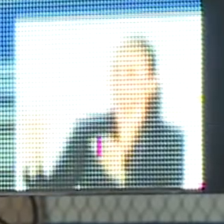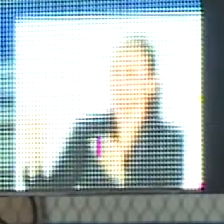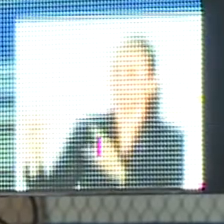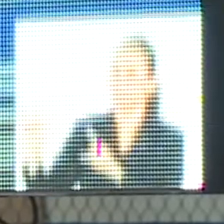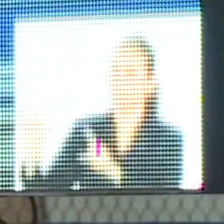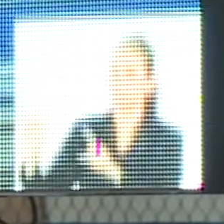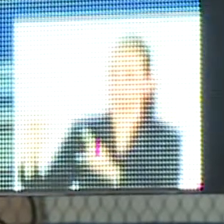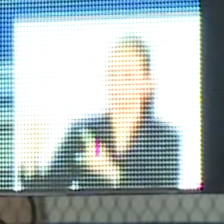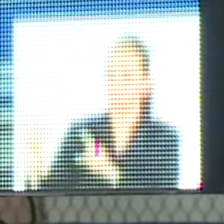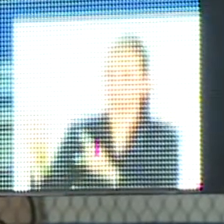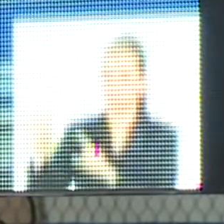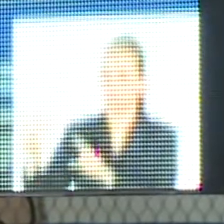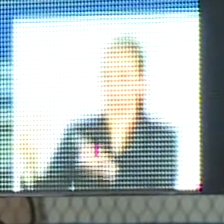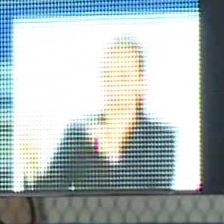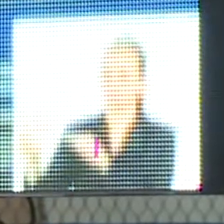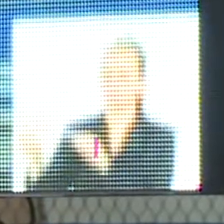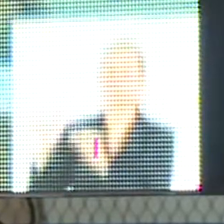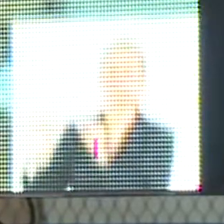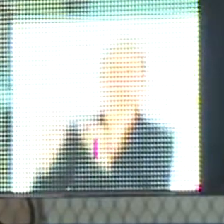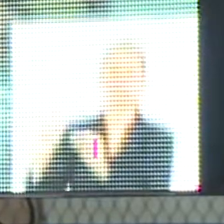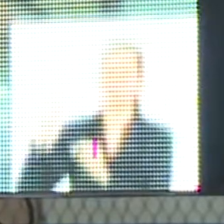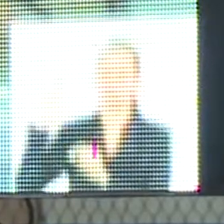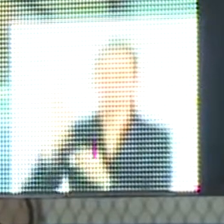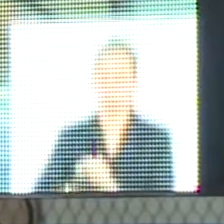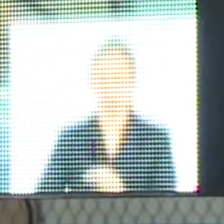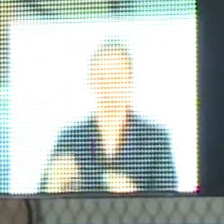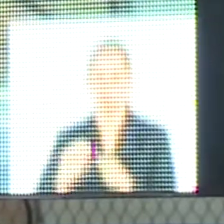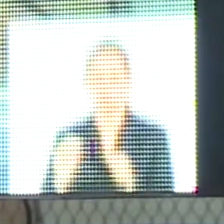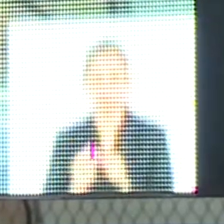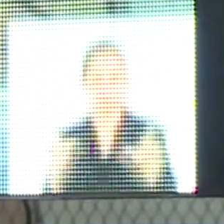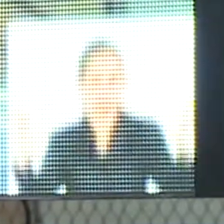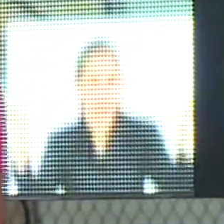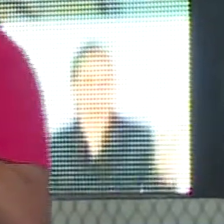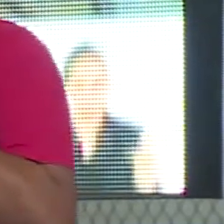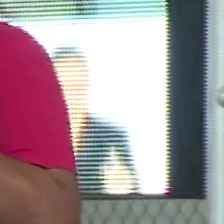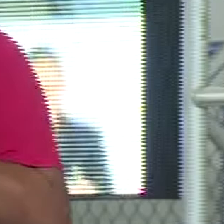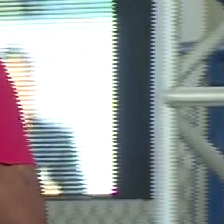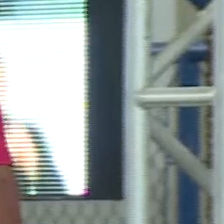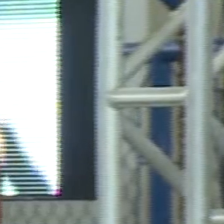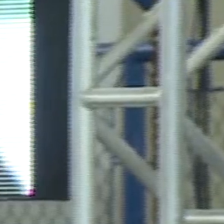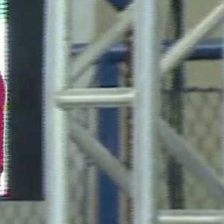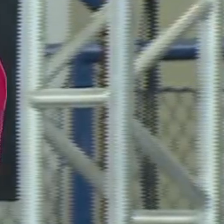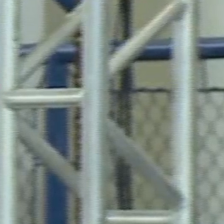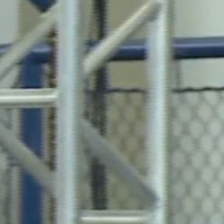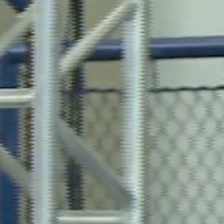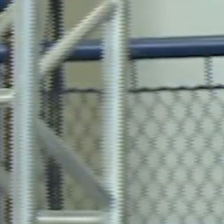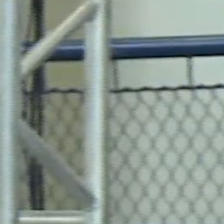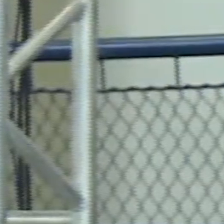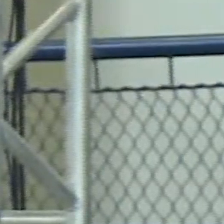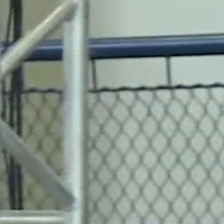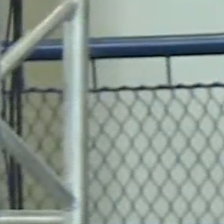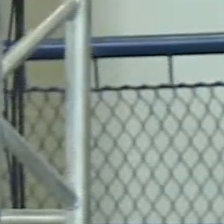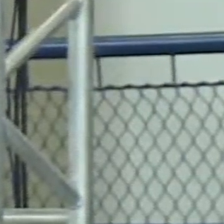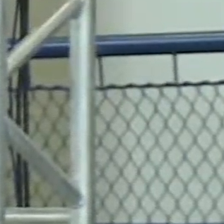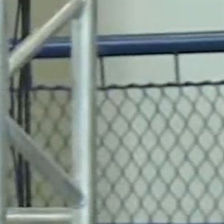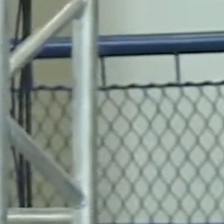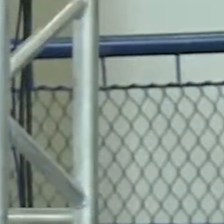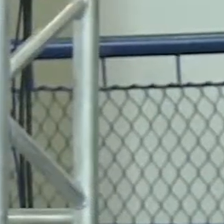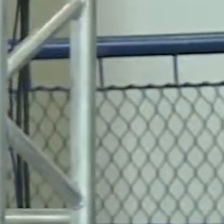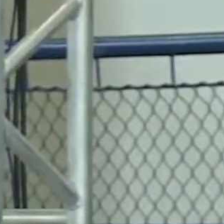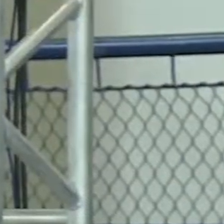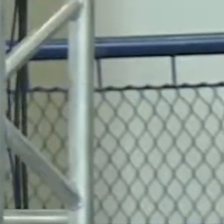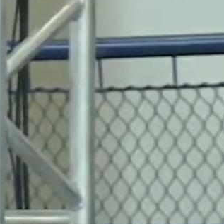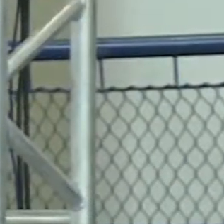ativação, por consequência aumenta a velocidade da reação. Quer ver um exemplo? Água